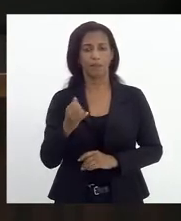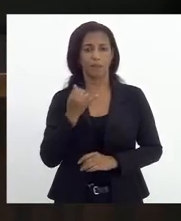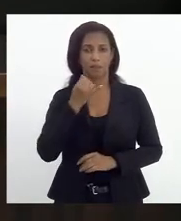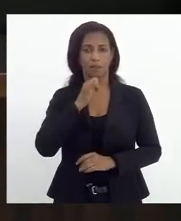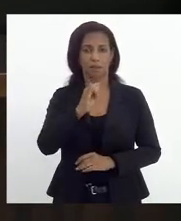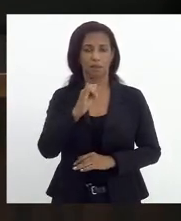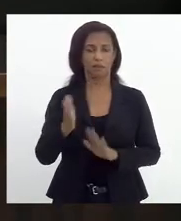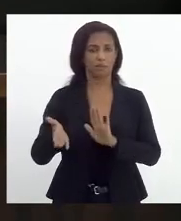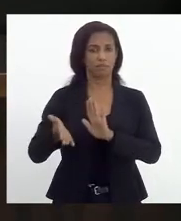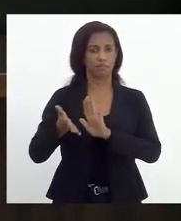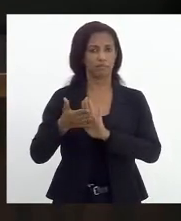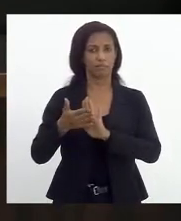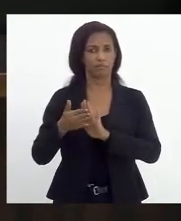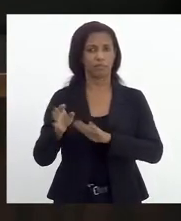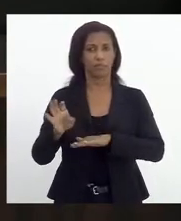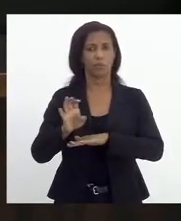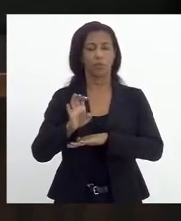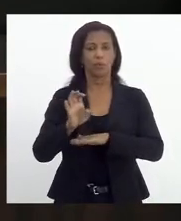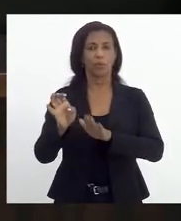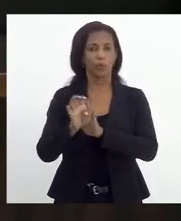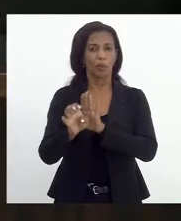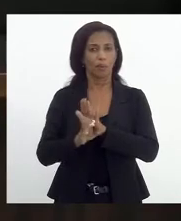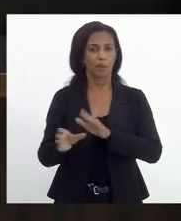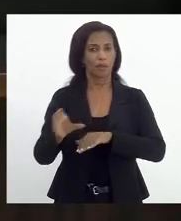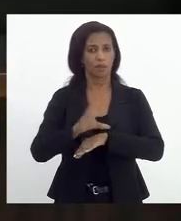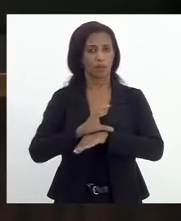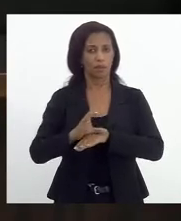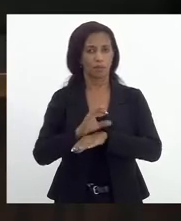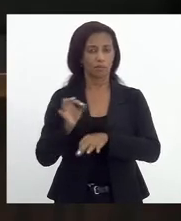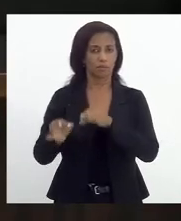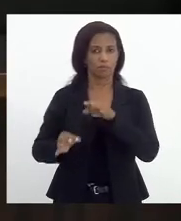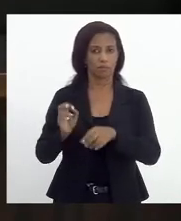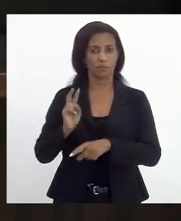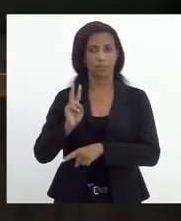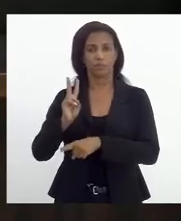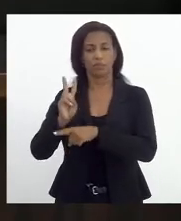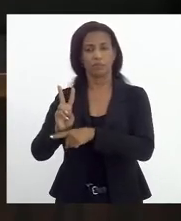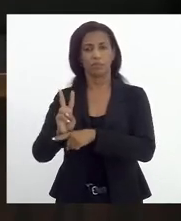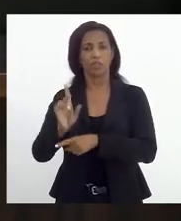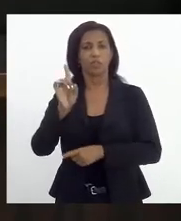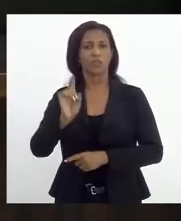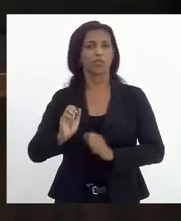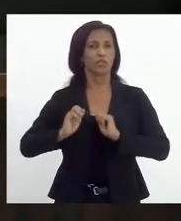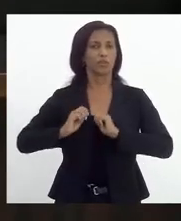Energia, favorável, com a emenda da Comissão de Constituição e Justiça, de Defesa dos Direitos Humanos e